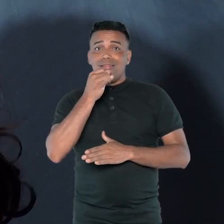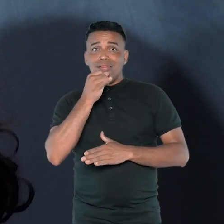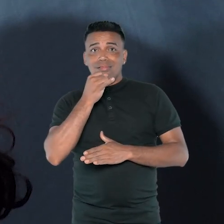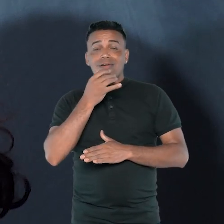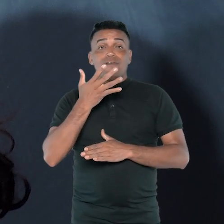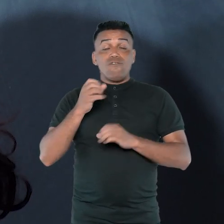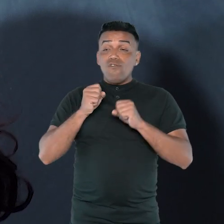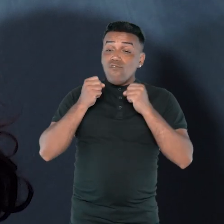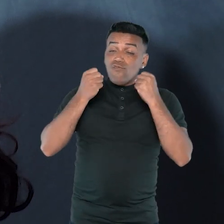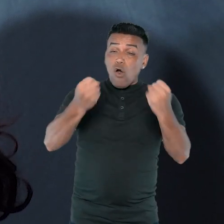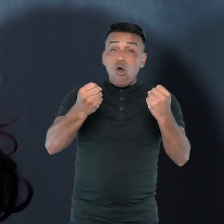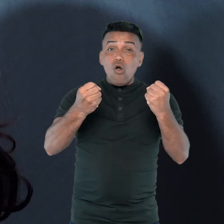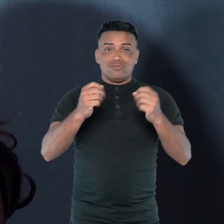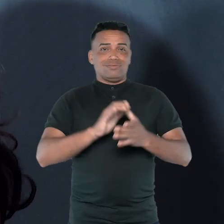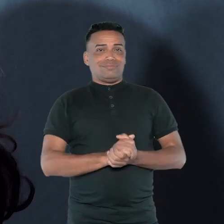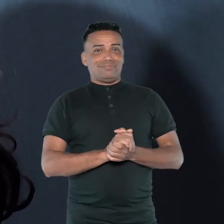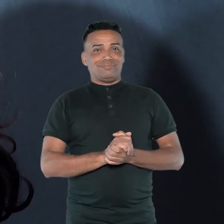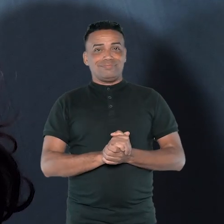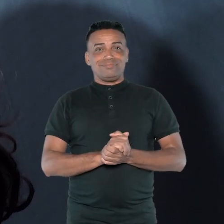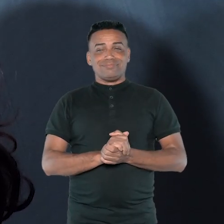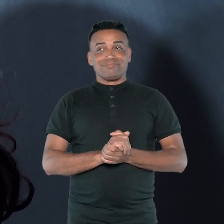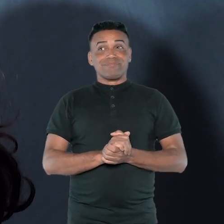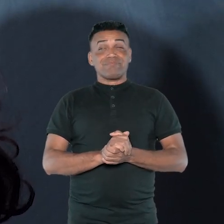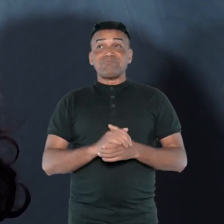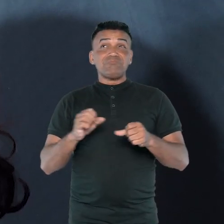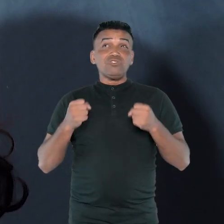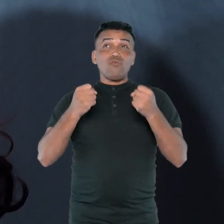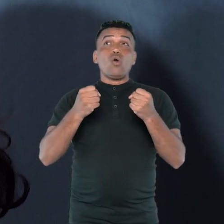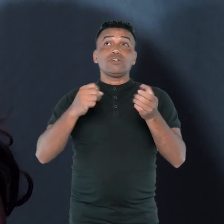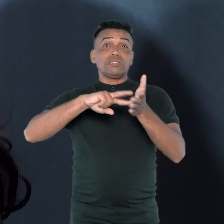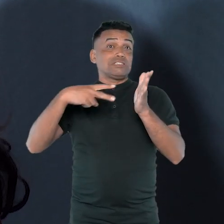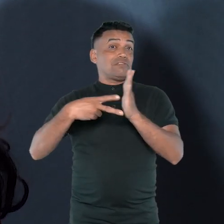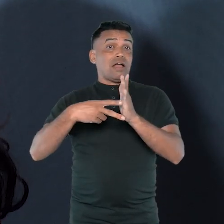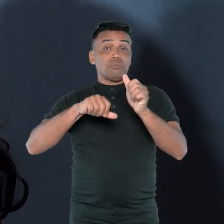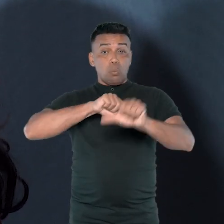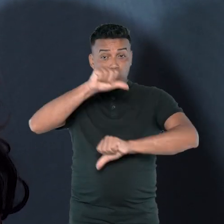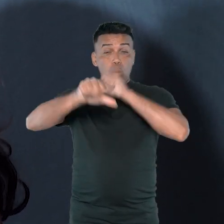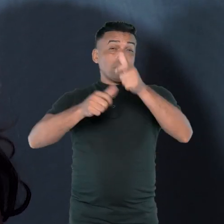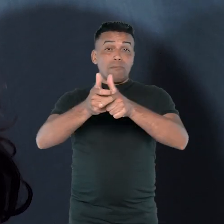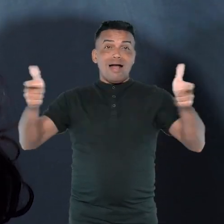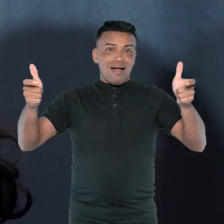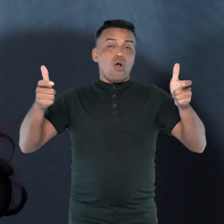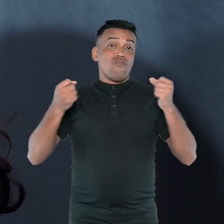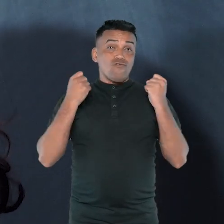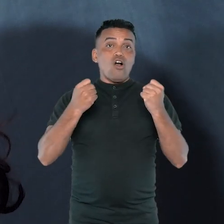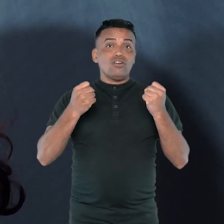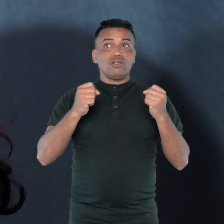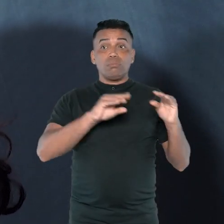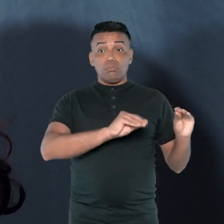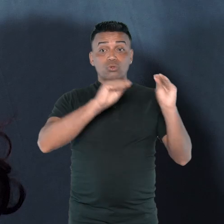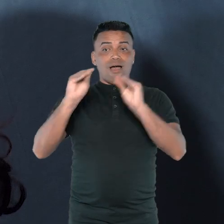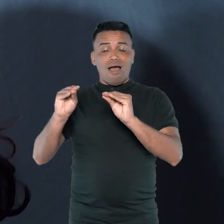uma força, né, um lugar, né, de tomar o lugar de um certo significante, capaz de deslocar esse sujeito